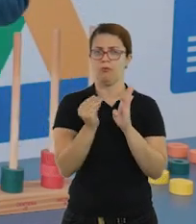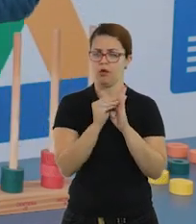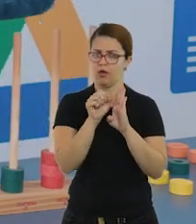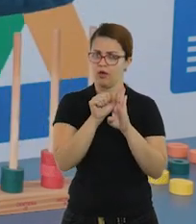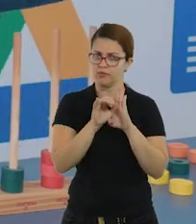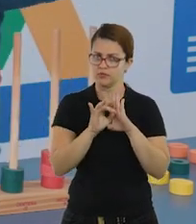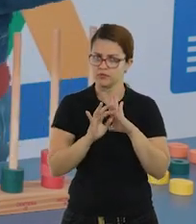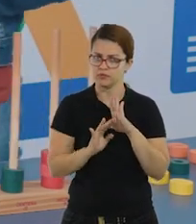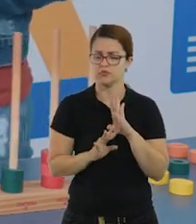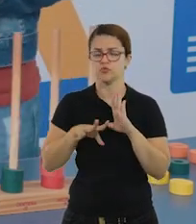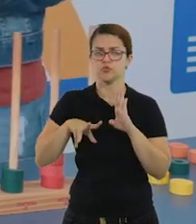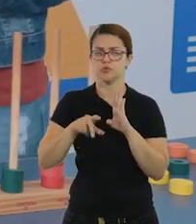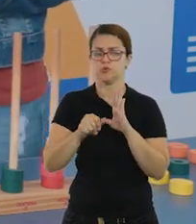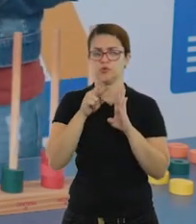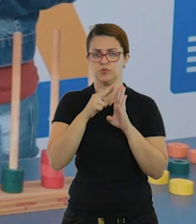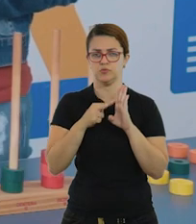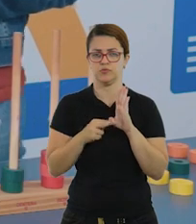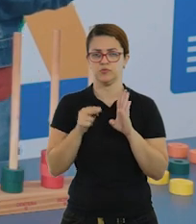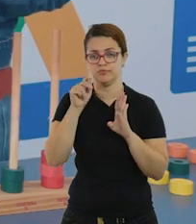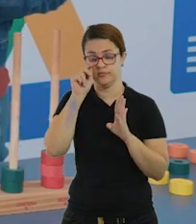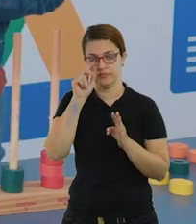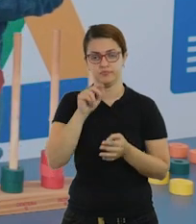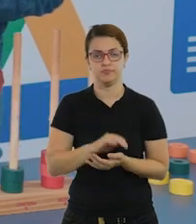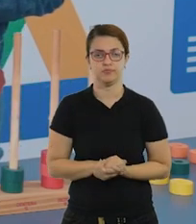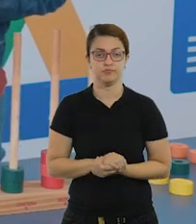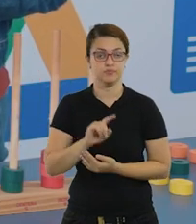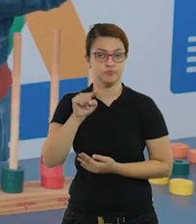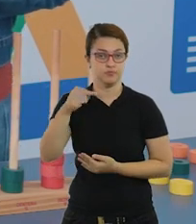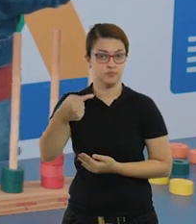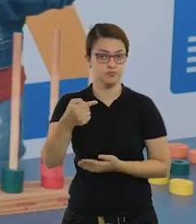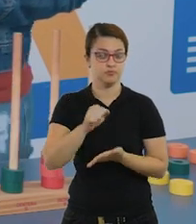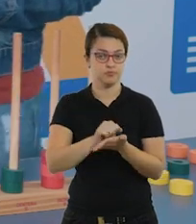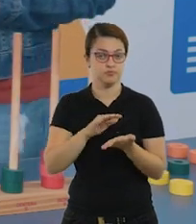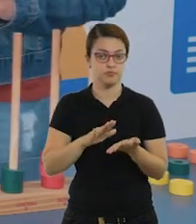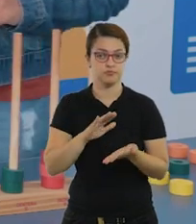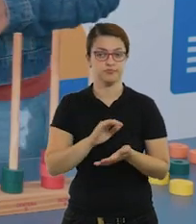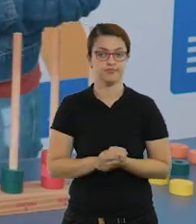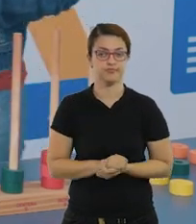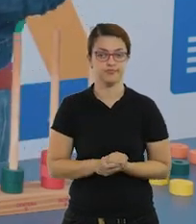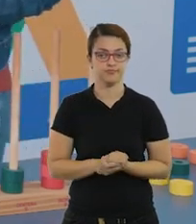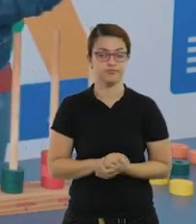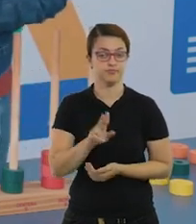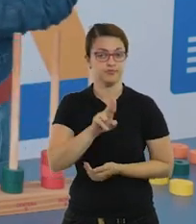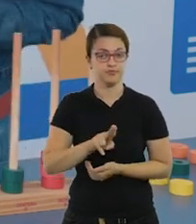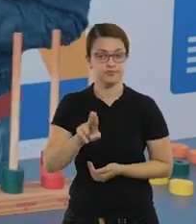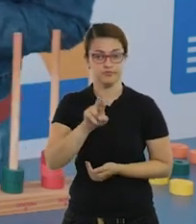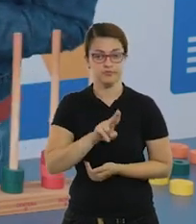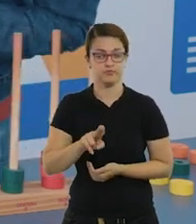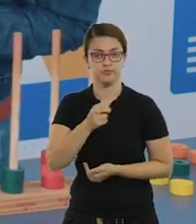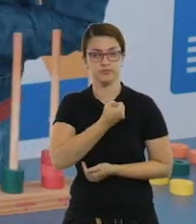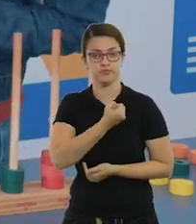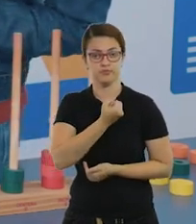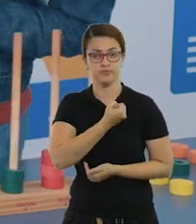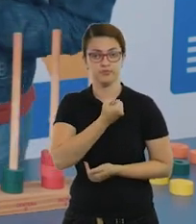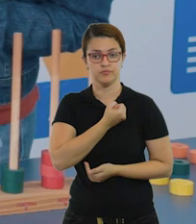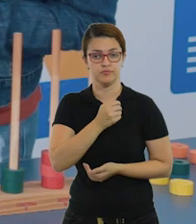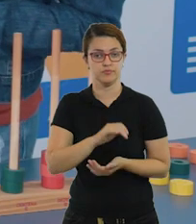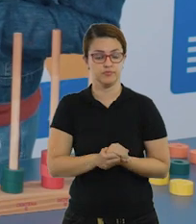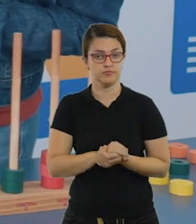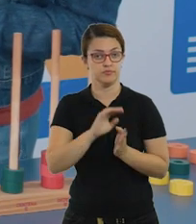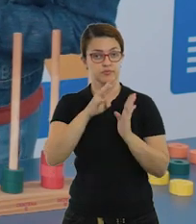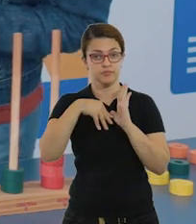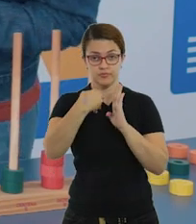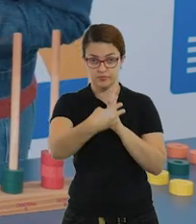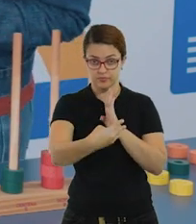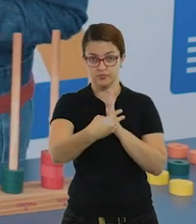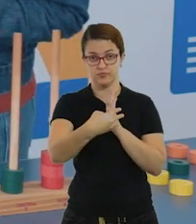com todo o restante da atividade, tá bom? Na próxima atividade, olha só. Utilizando os números que